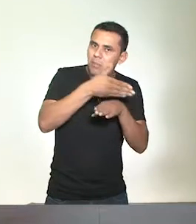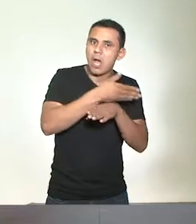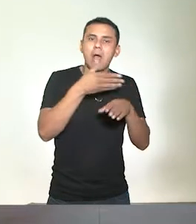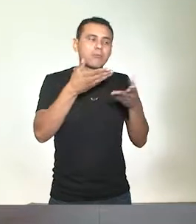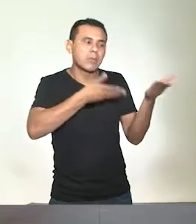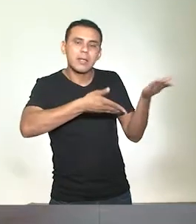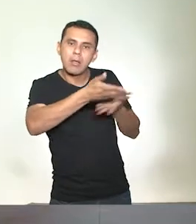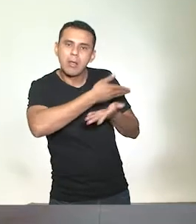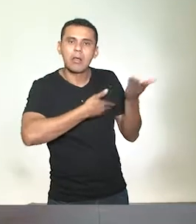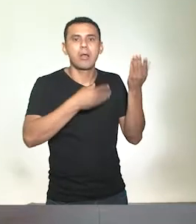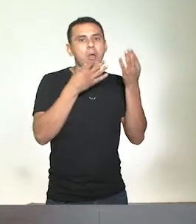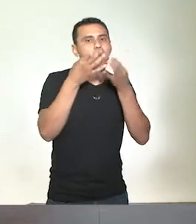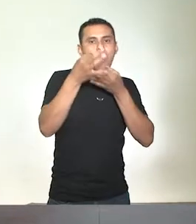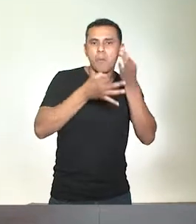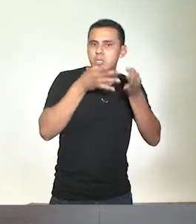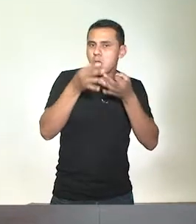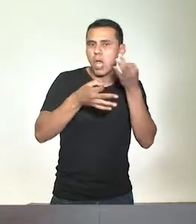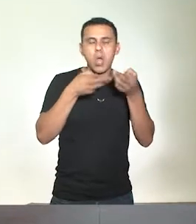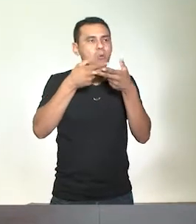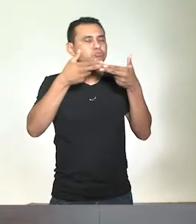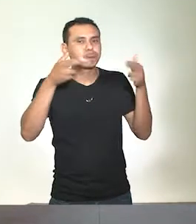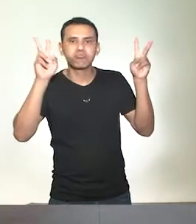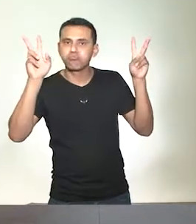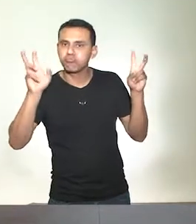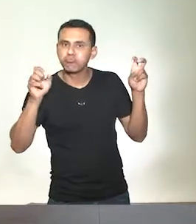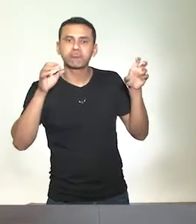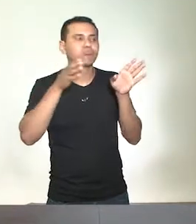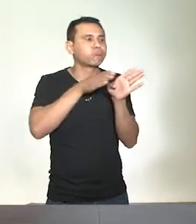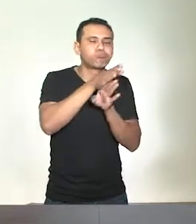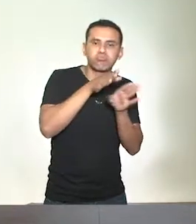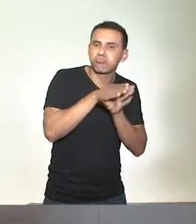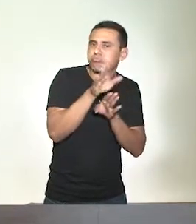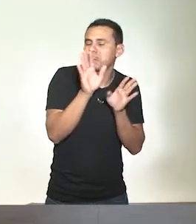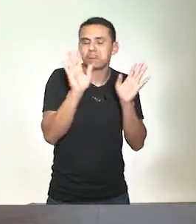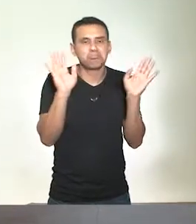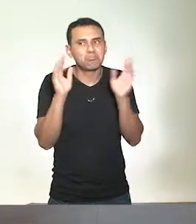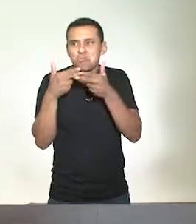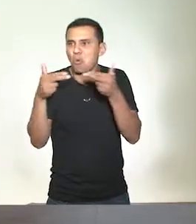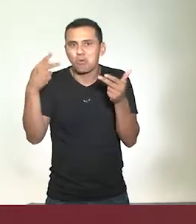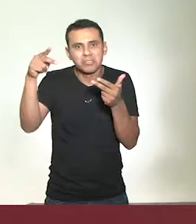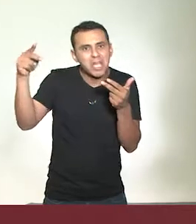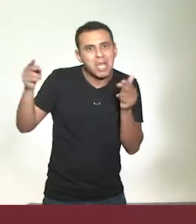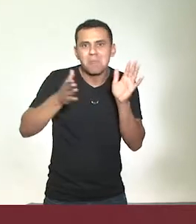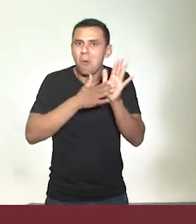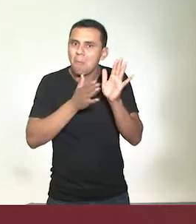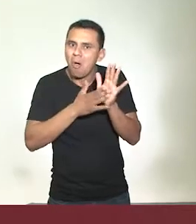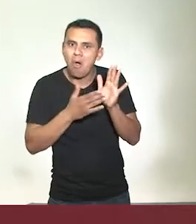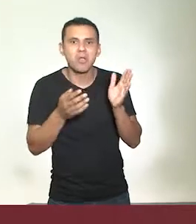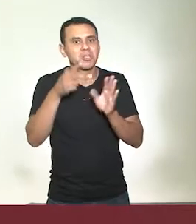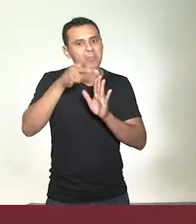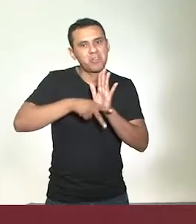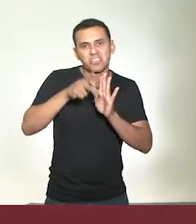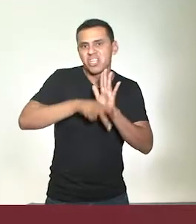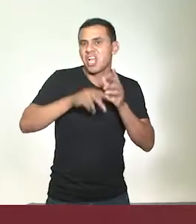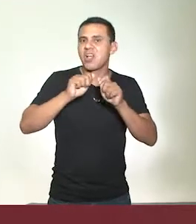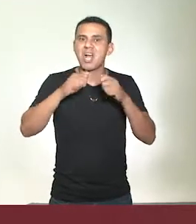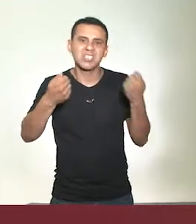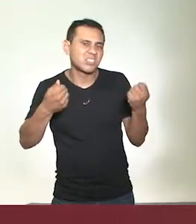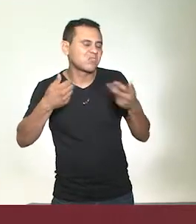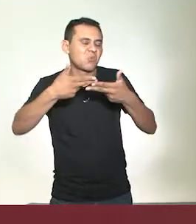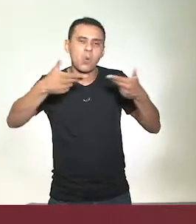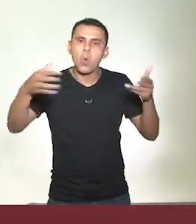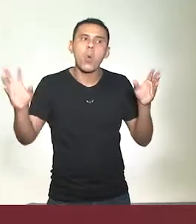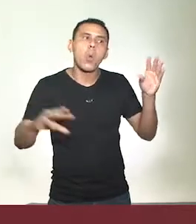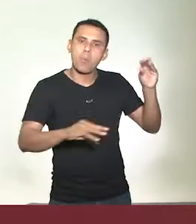participar e trazer algumas sugestões ou propostas não é de projetos ações e iniciativas